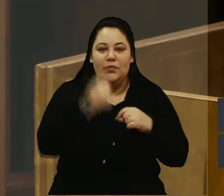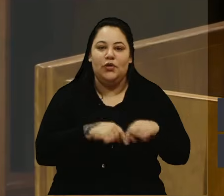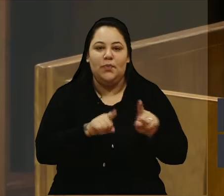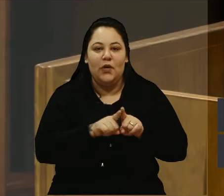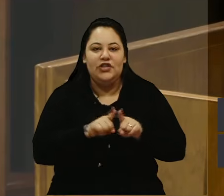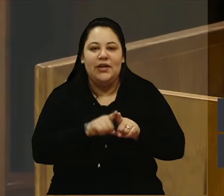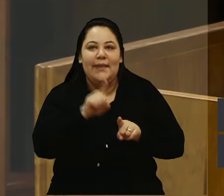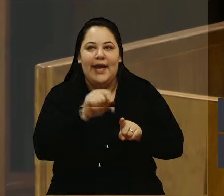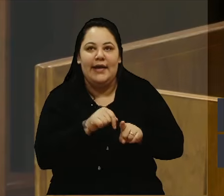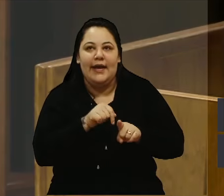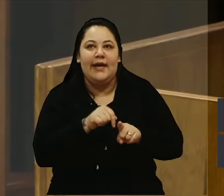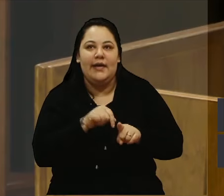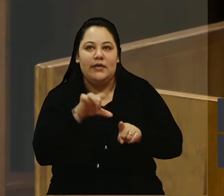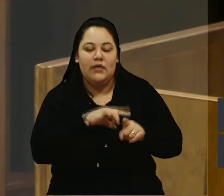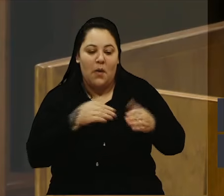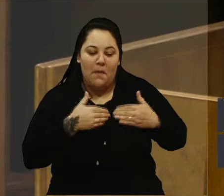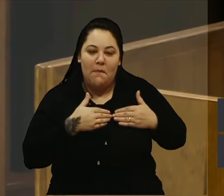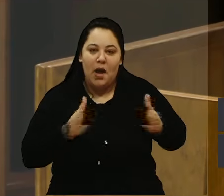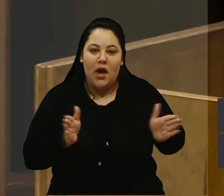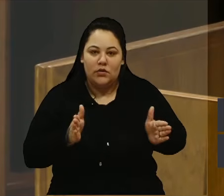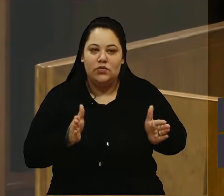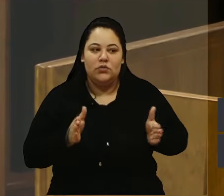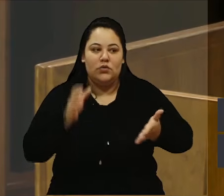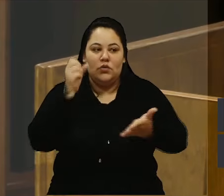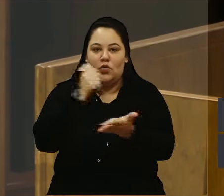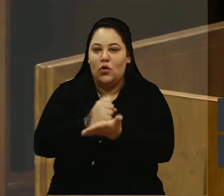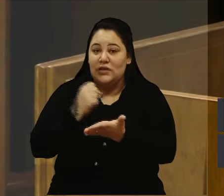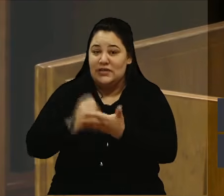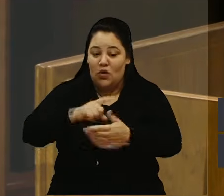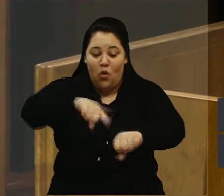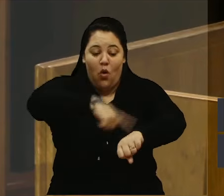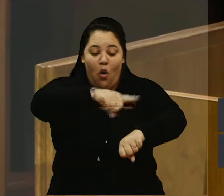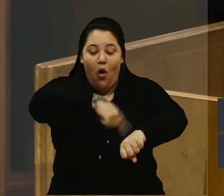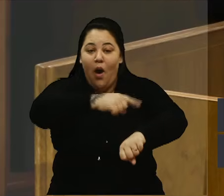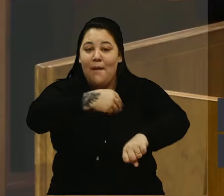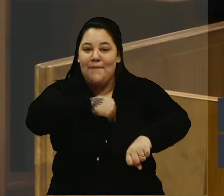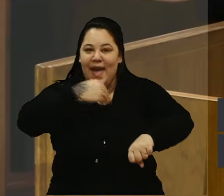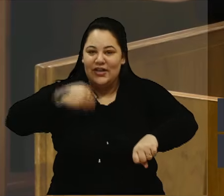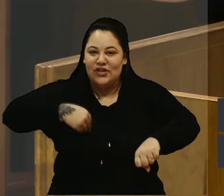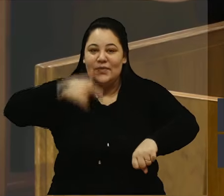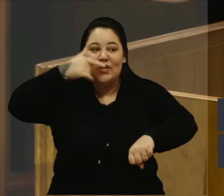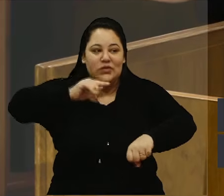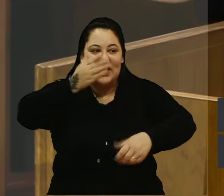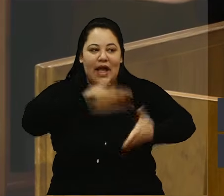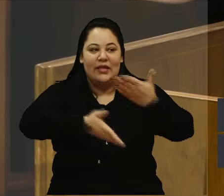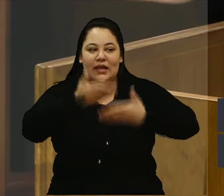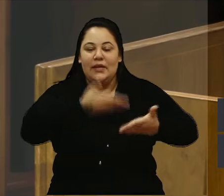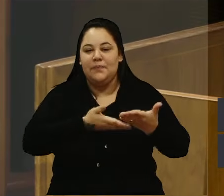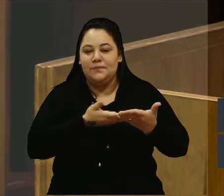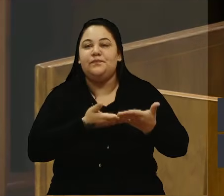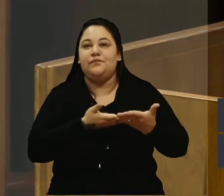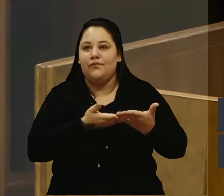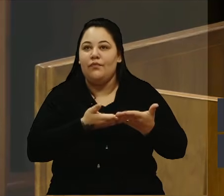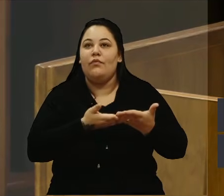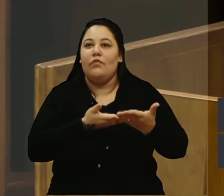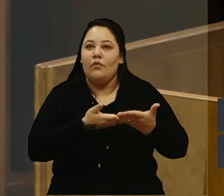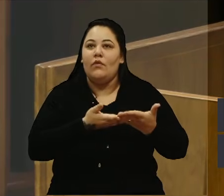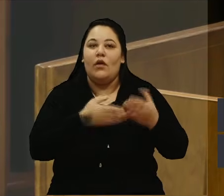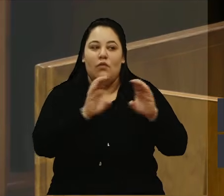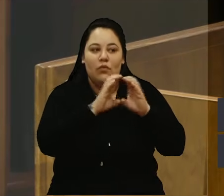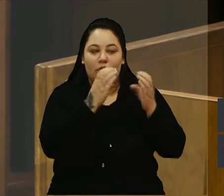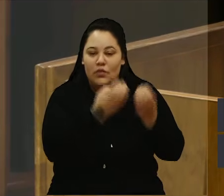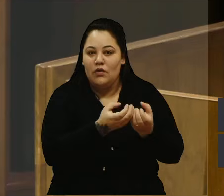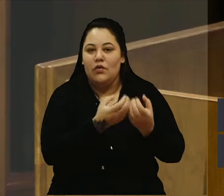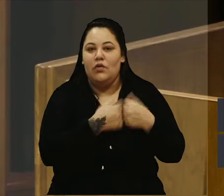estão dispostos. Vamos fazer contratação de horas médicas nas UBS para suprir a necessidade. Eles estão aptos a isso,